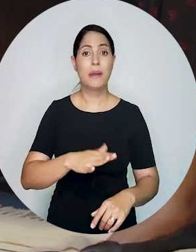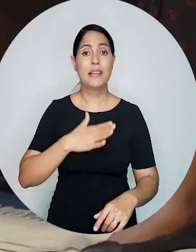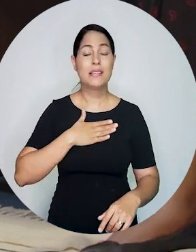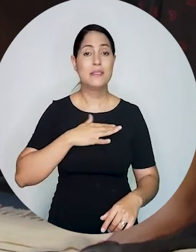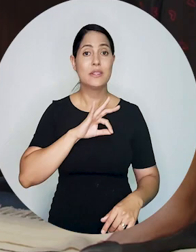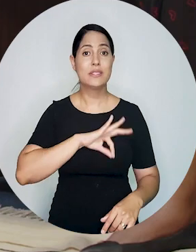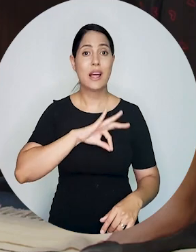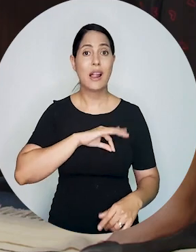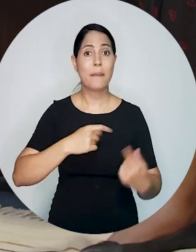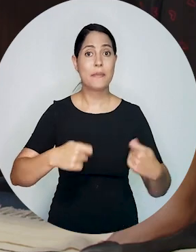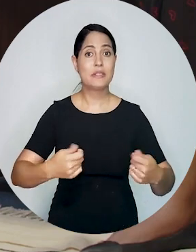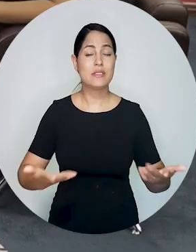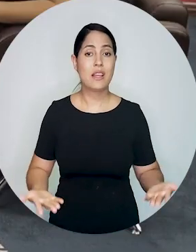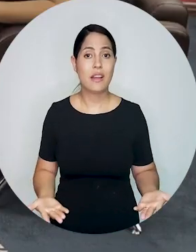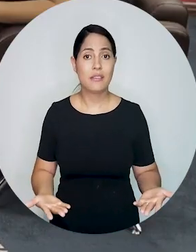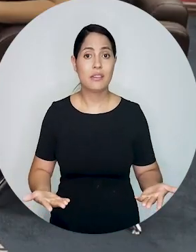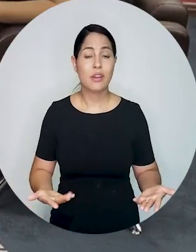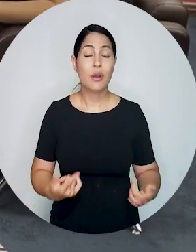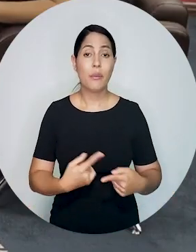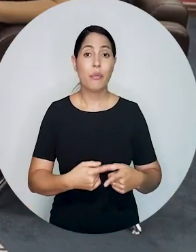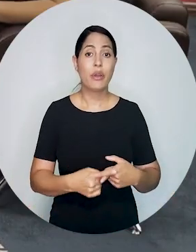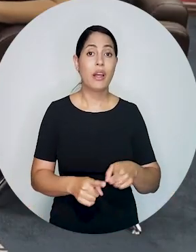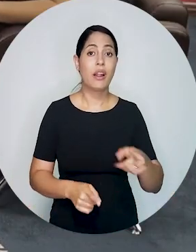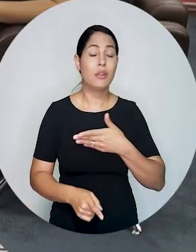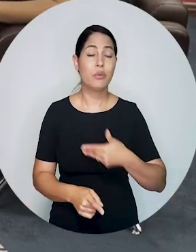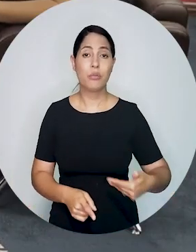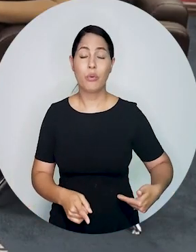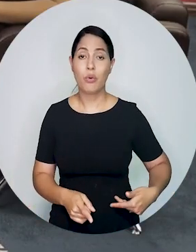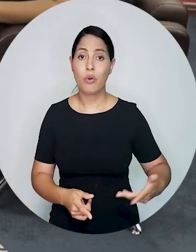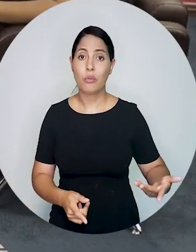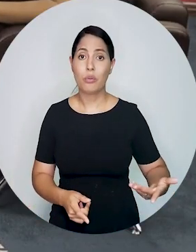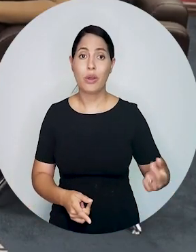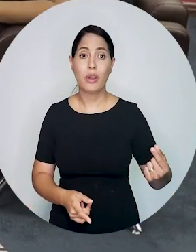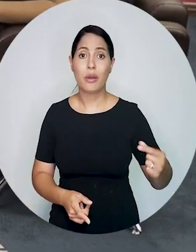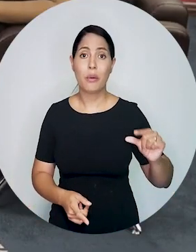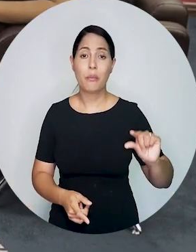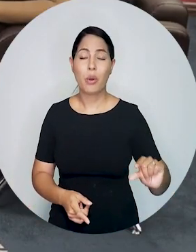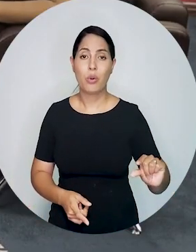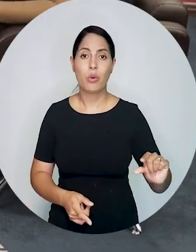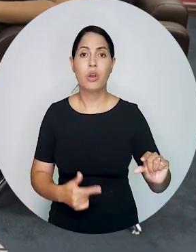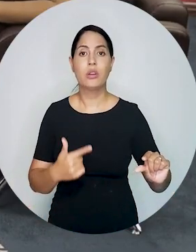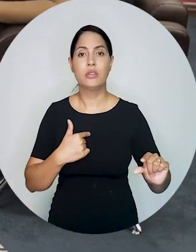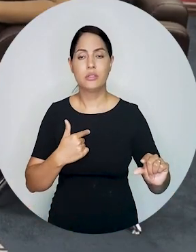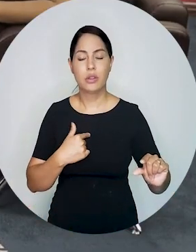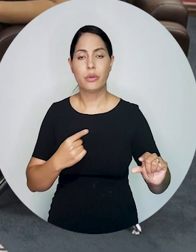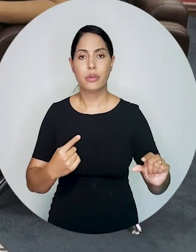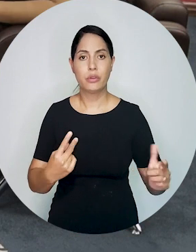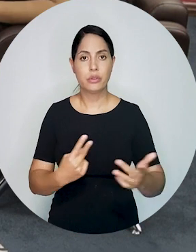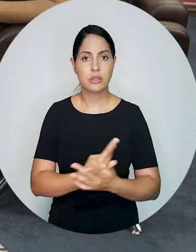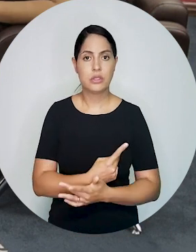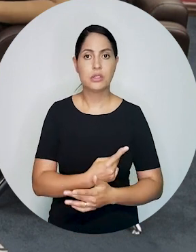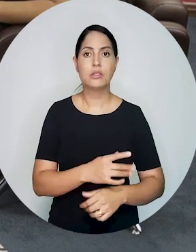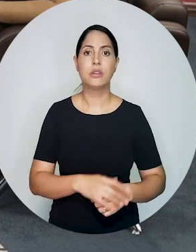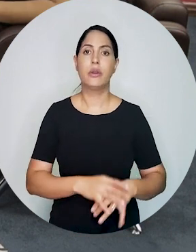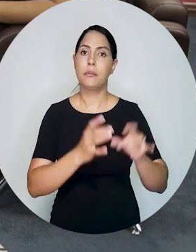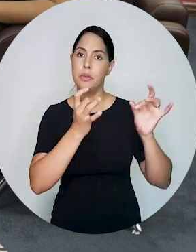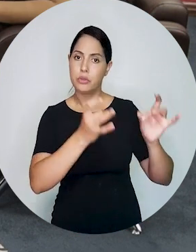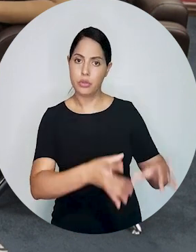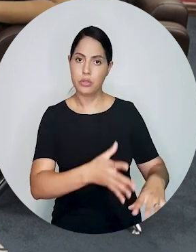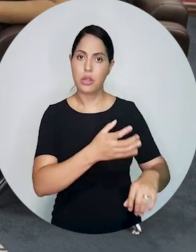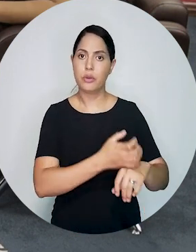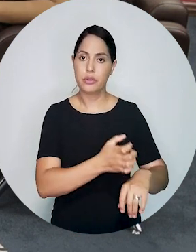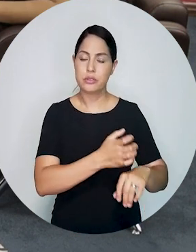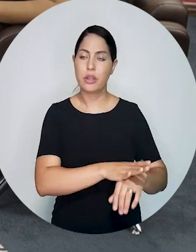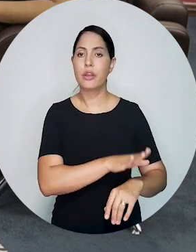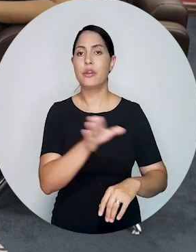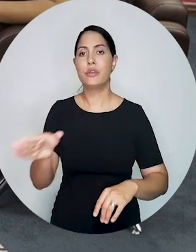mas eu precisava de salário, precisava de um valor maior, a bolsa era pequena. Então eu acabei abandonando e voltando para o mercado de